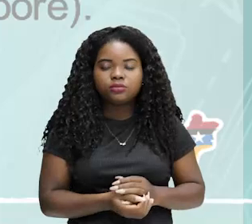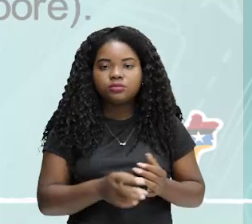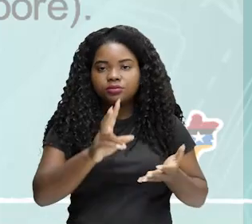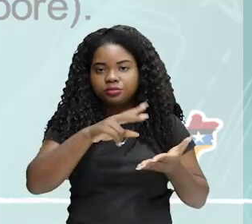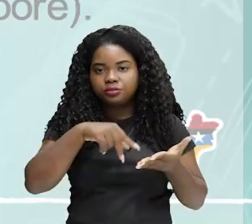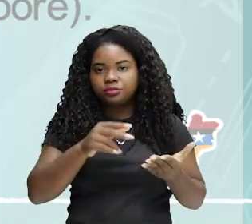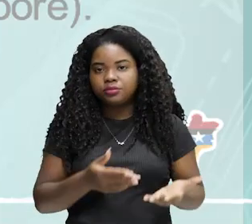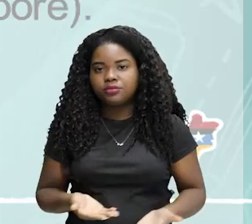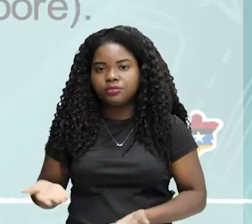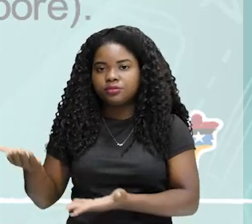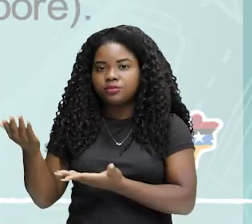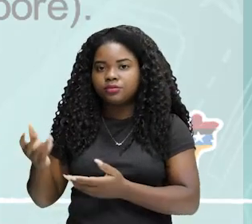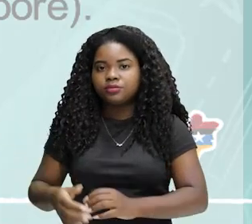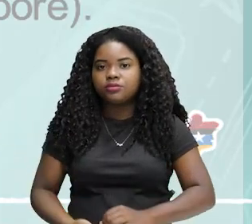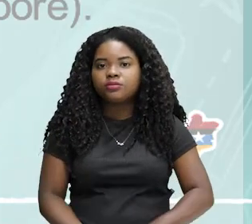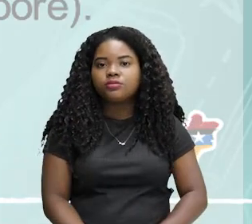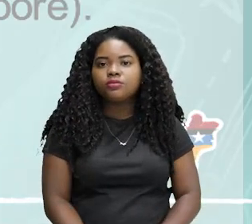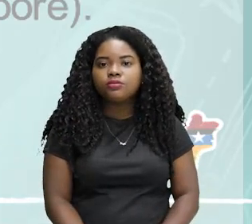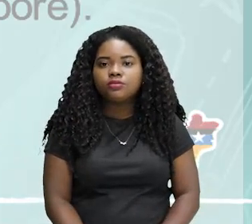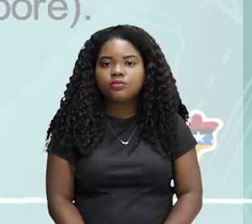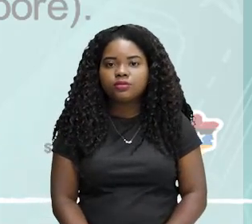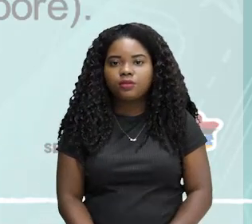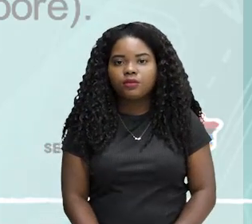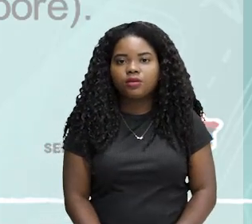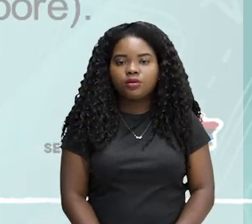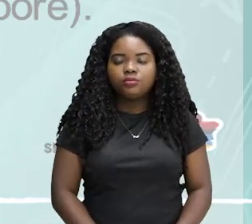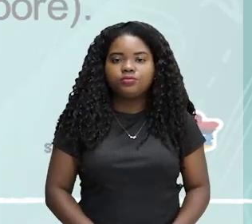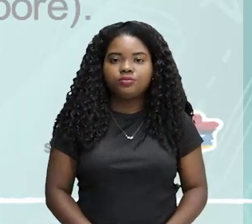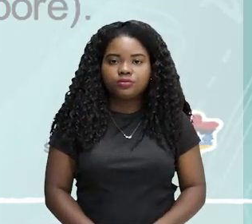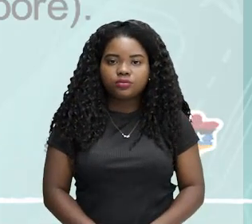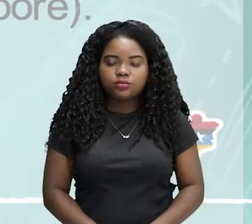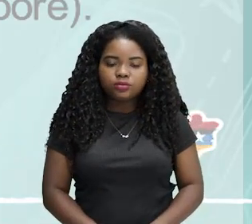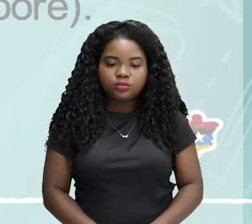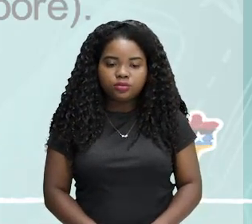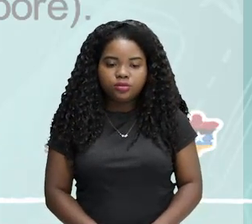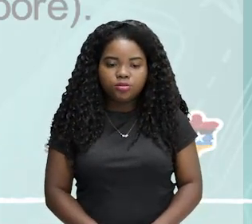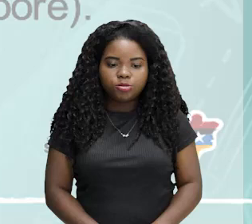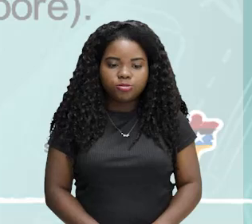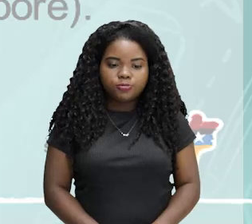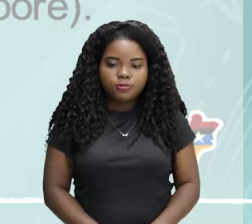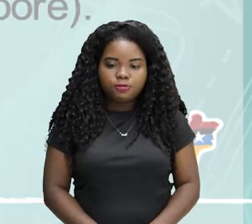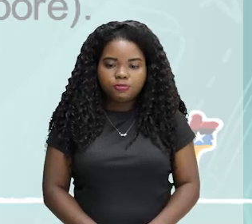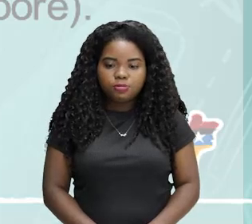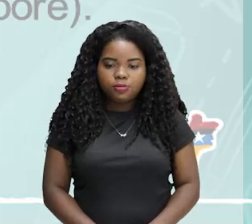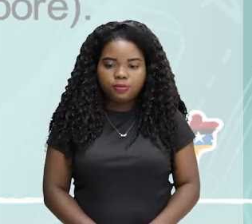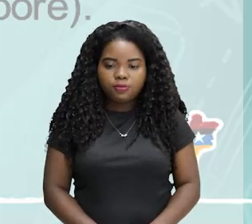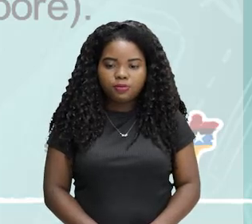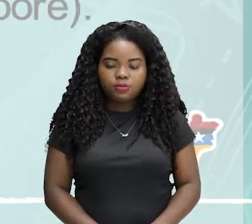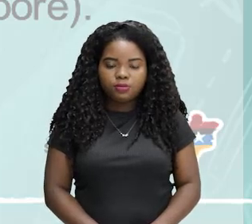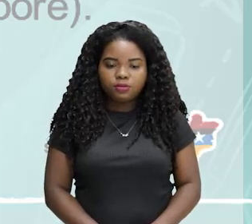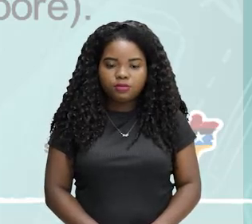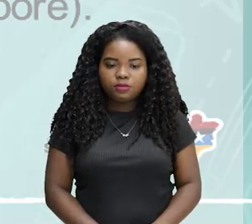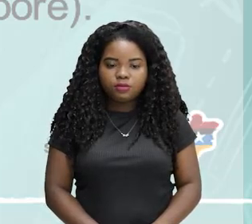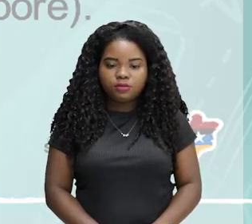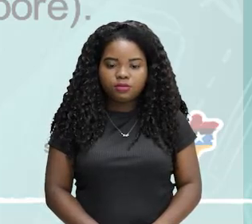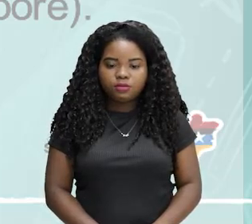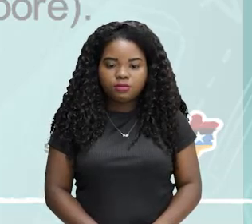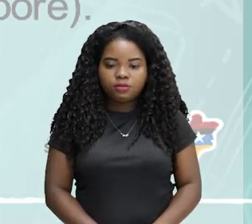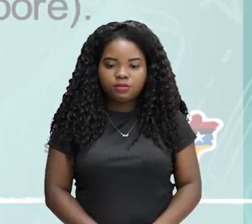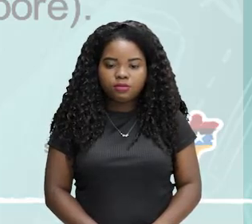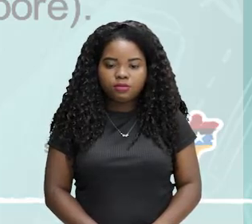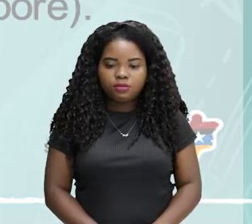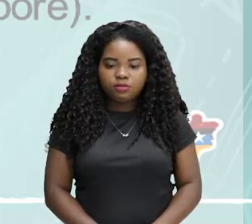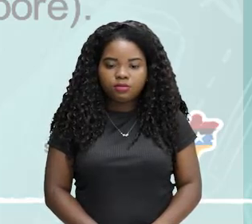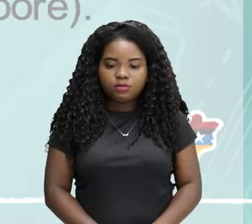Diz o seguinte: com o avanço em ciência da computação, estamos próximos do momento em que o número de transistores no processador de um